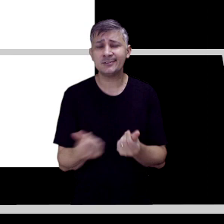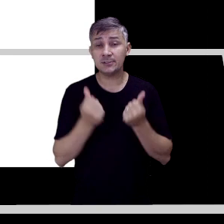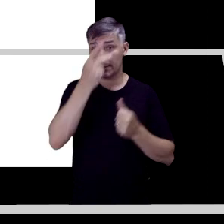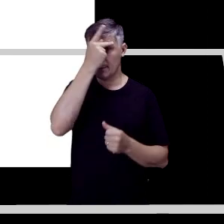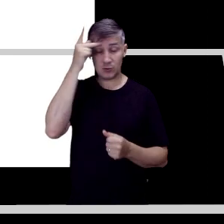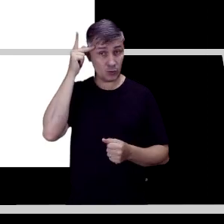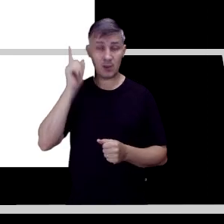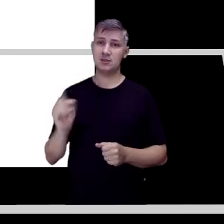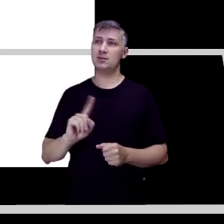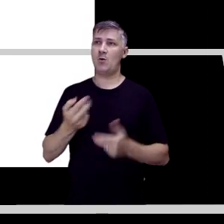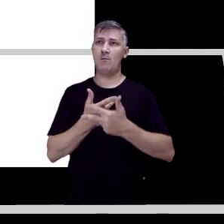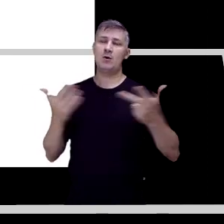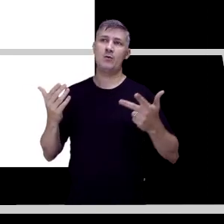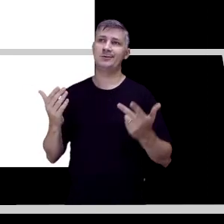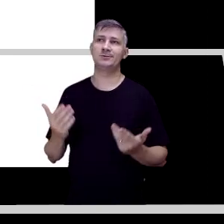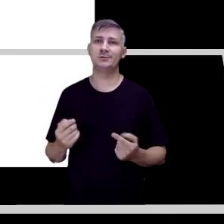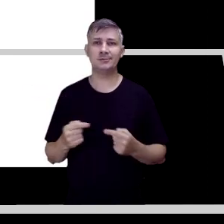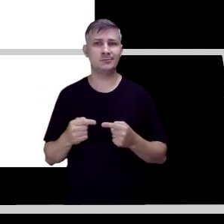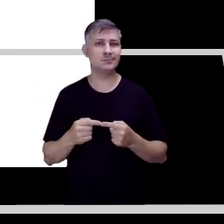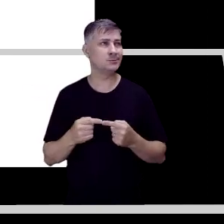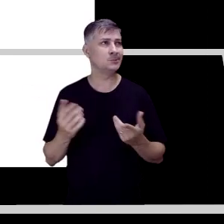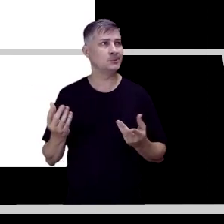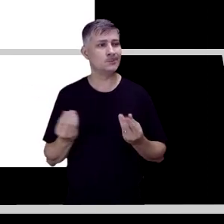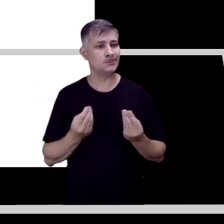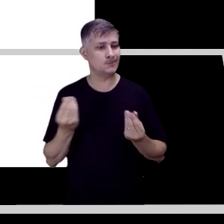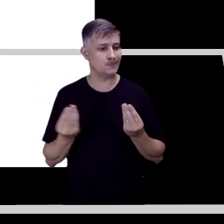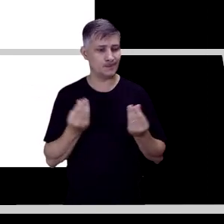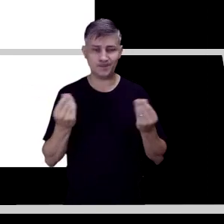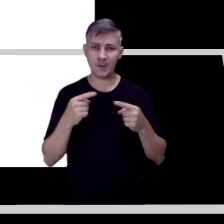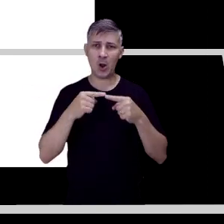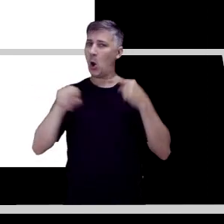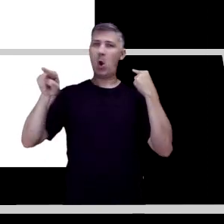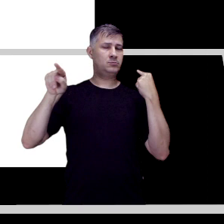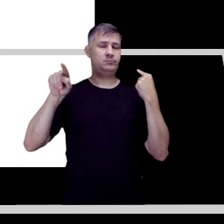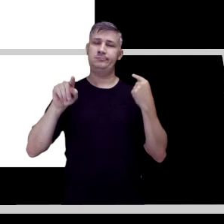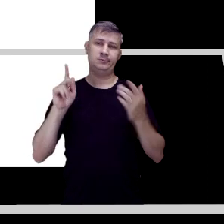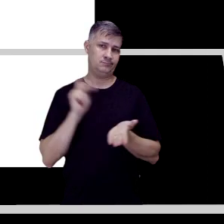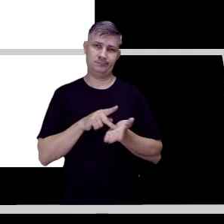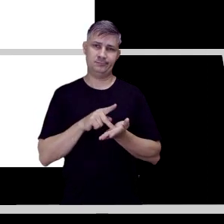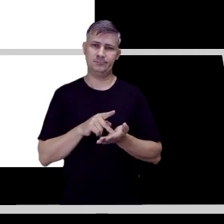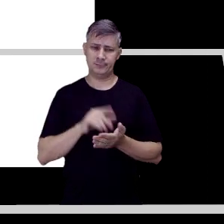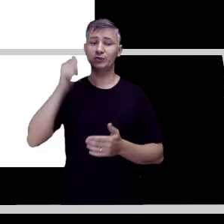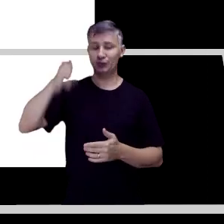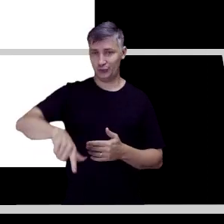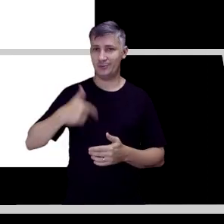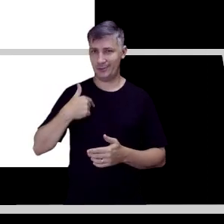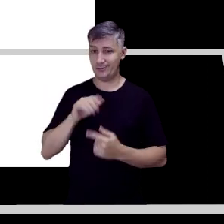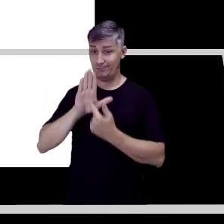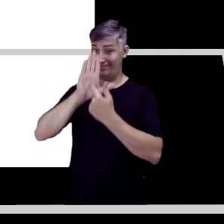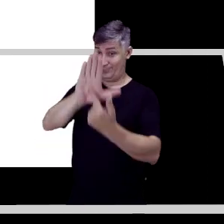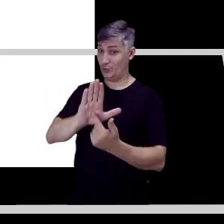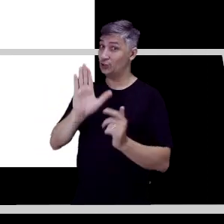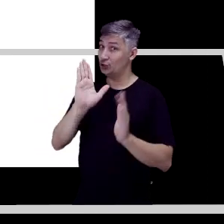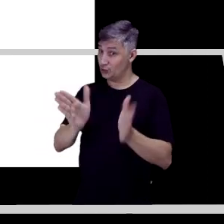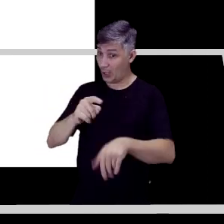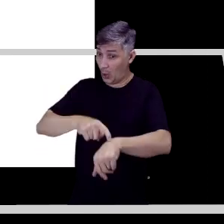as sensibilidades humanas das pessoas e não seja uma coisa né, fria e desconectada da realidade. Mas,